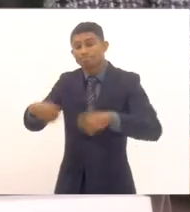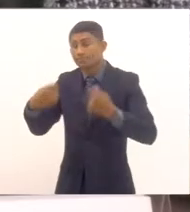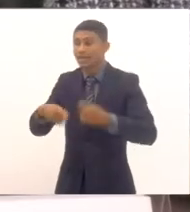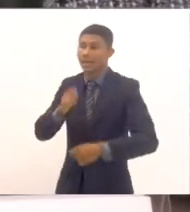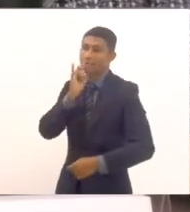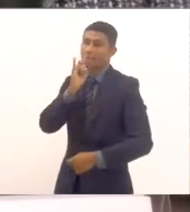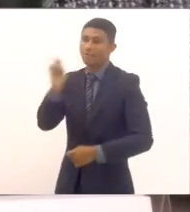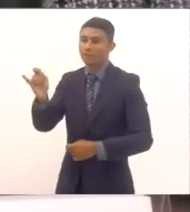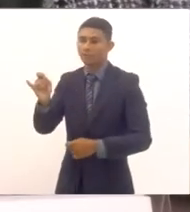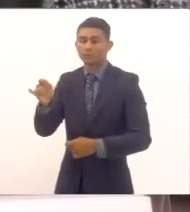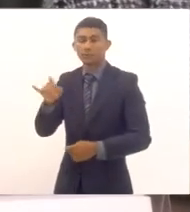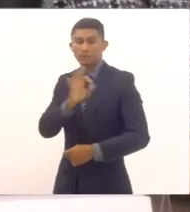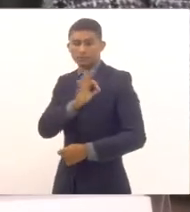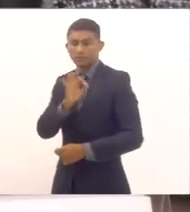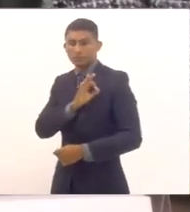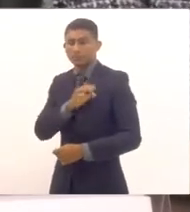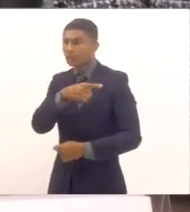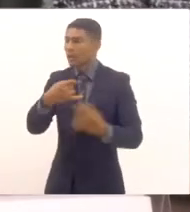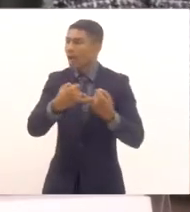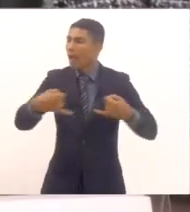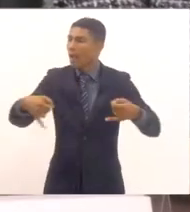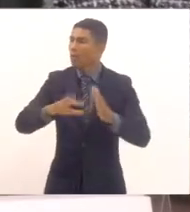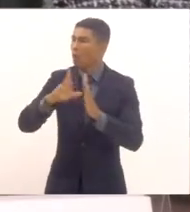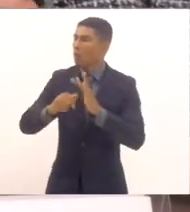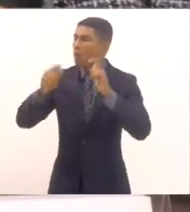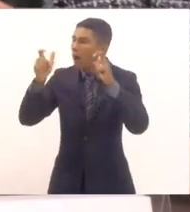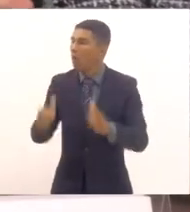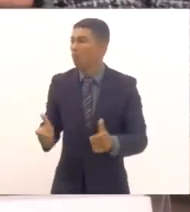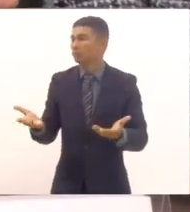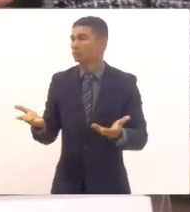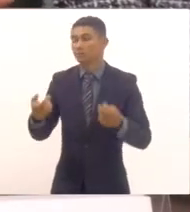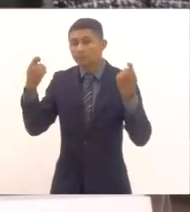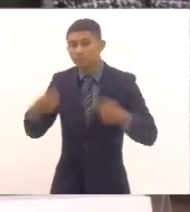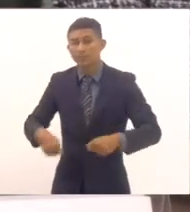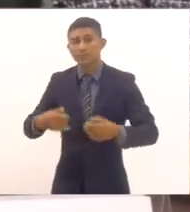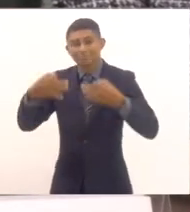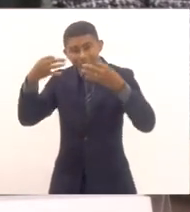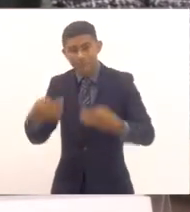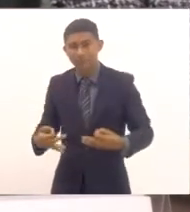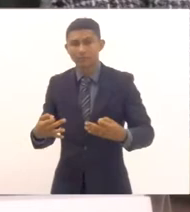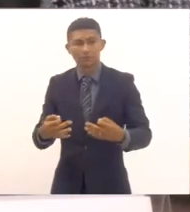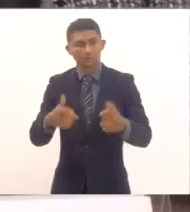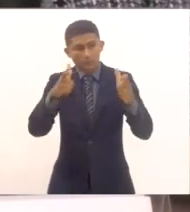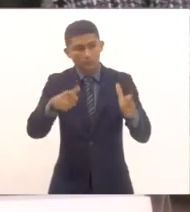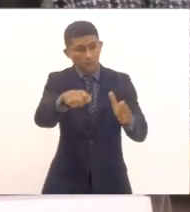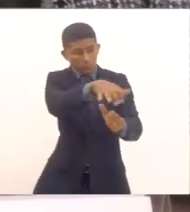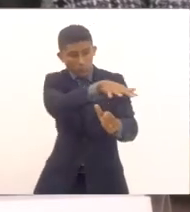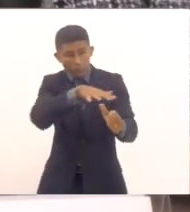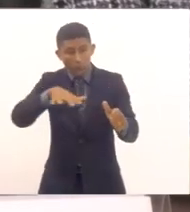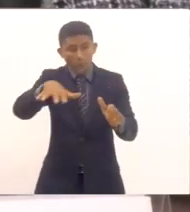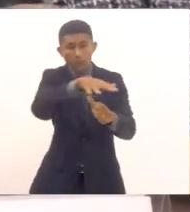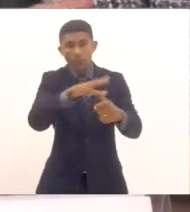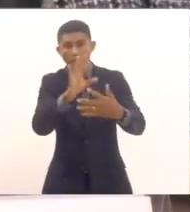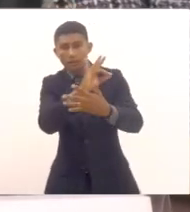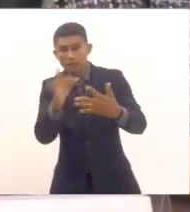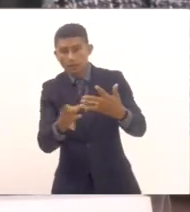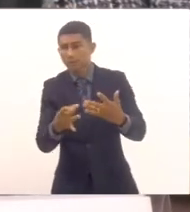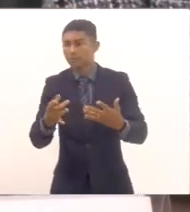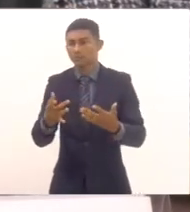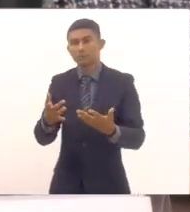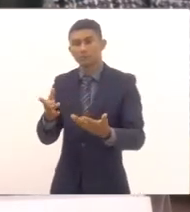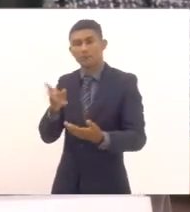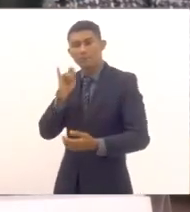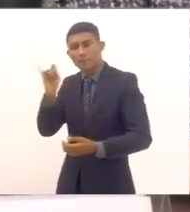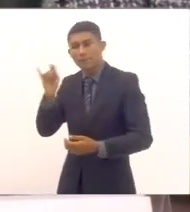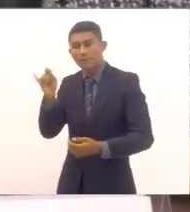Cabo e se concentrou três quatro roubos de carro numa numa região é aquela região eu começo a